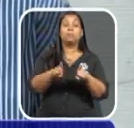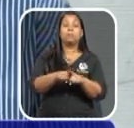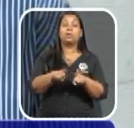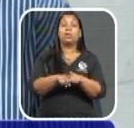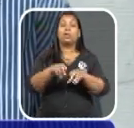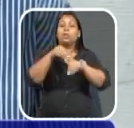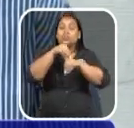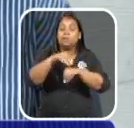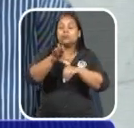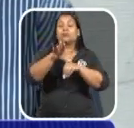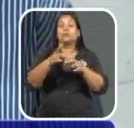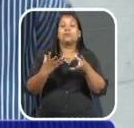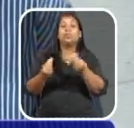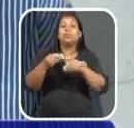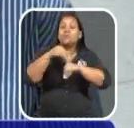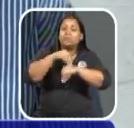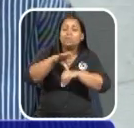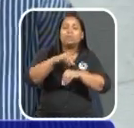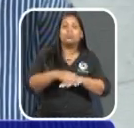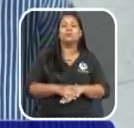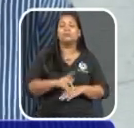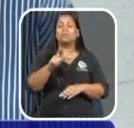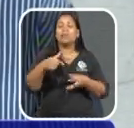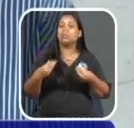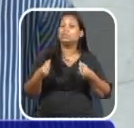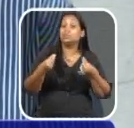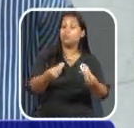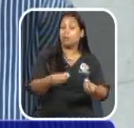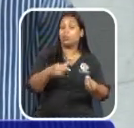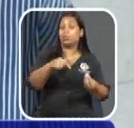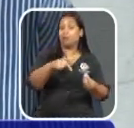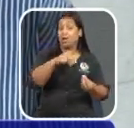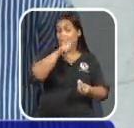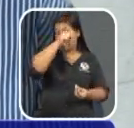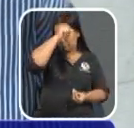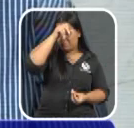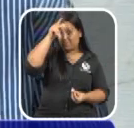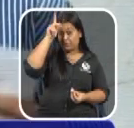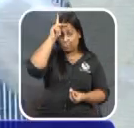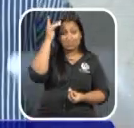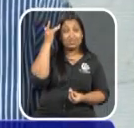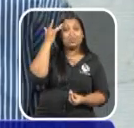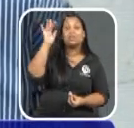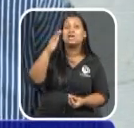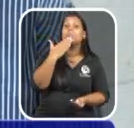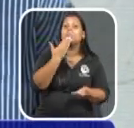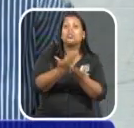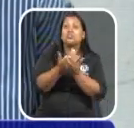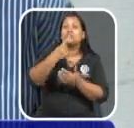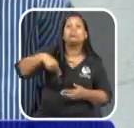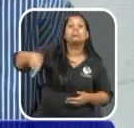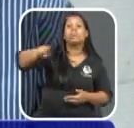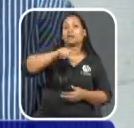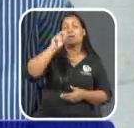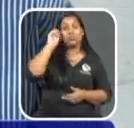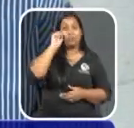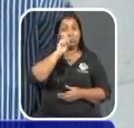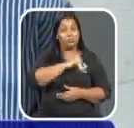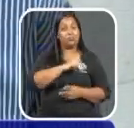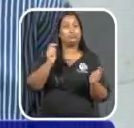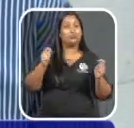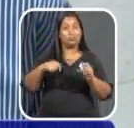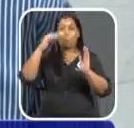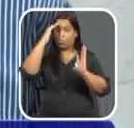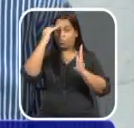indicações, e muitas das indicações, elas são dadas ao Poder Executivo, que não sabe das demandas da cidade e possam